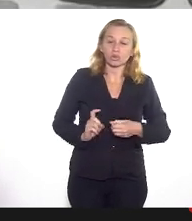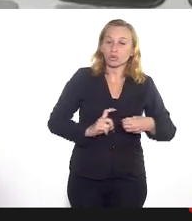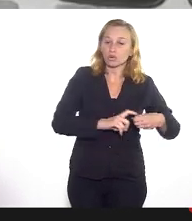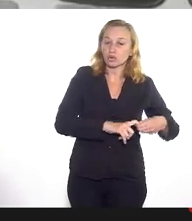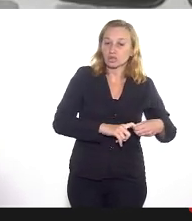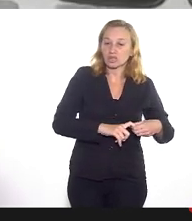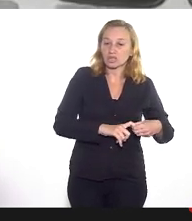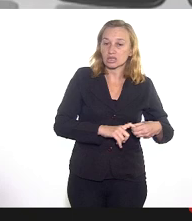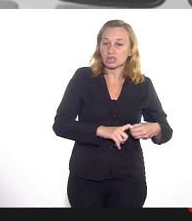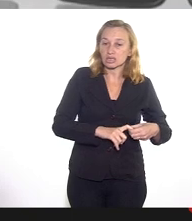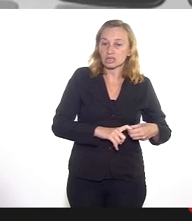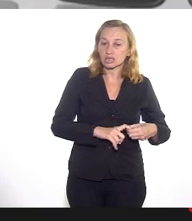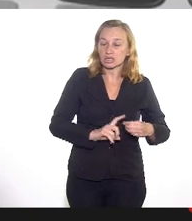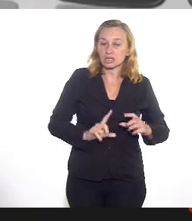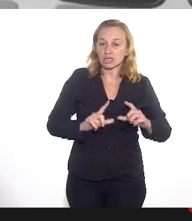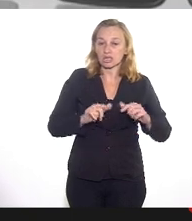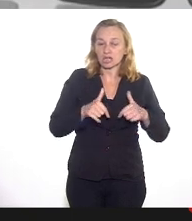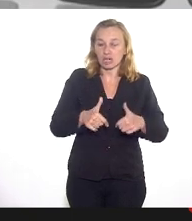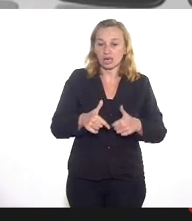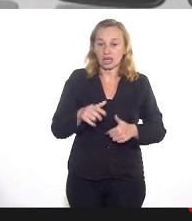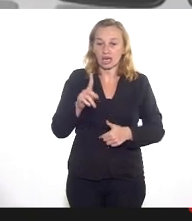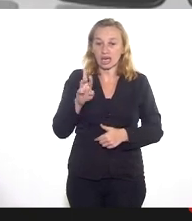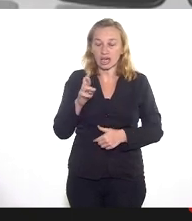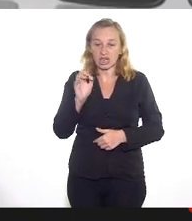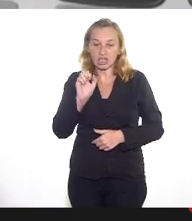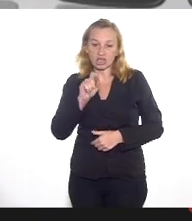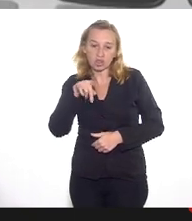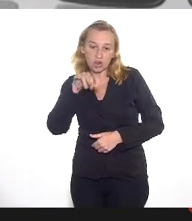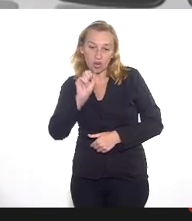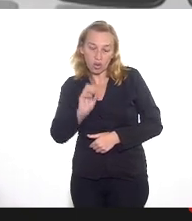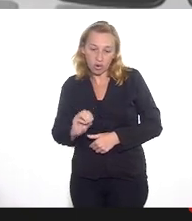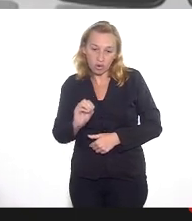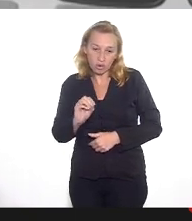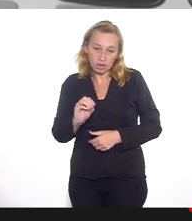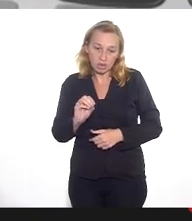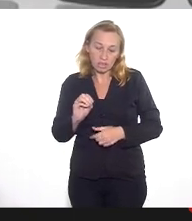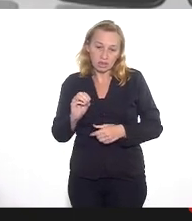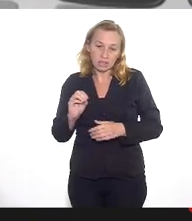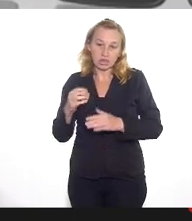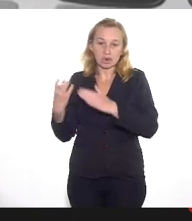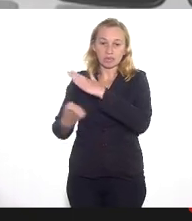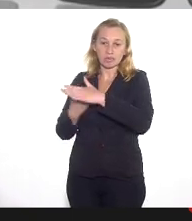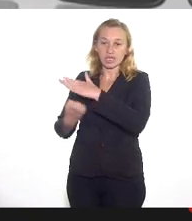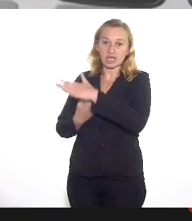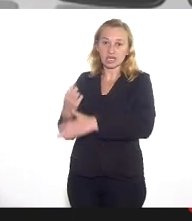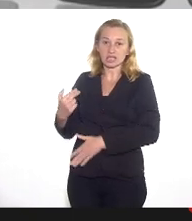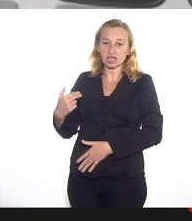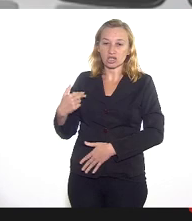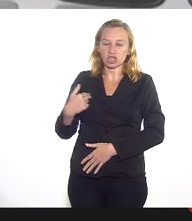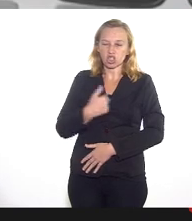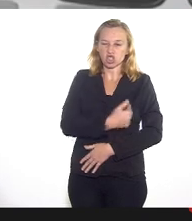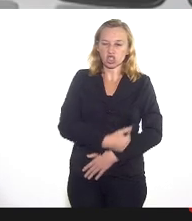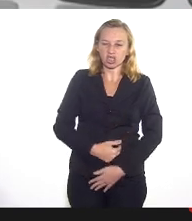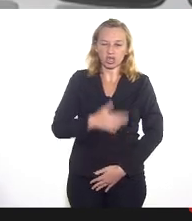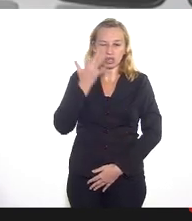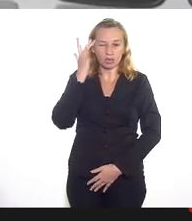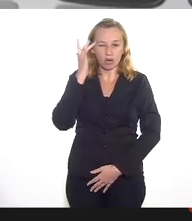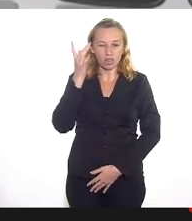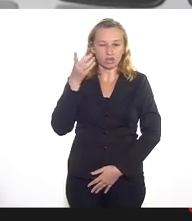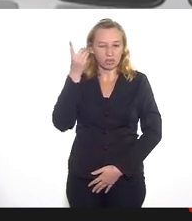operado pela Equinor e com participação de uma empresa chinesa, se eu não estou enganado,